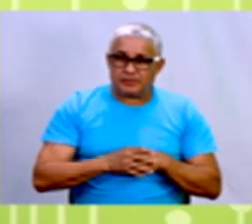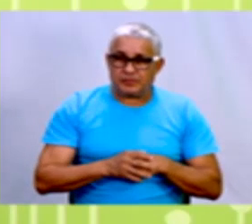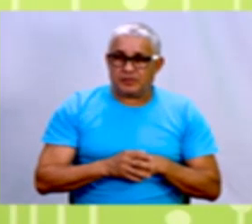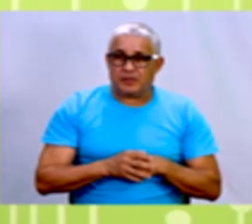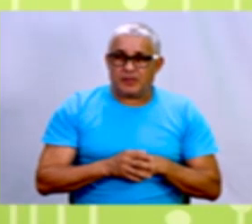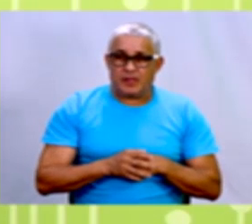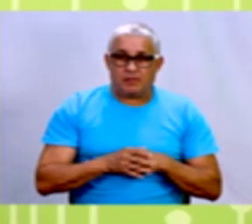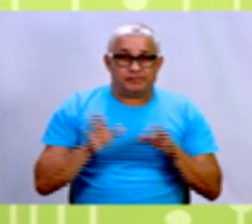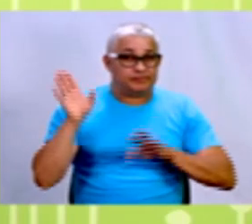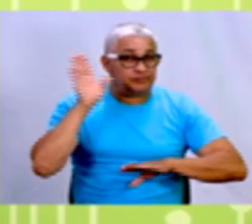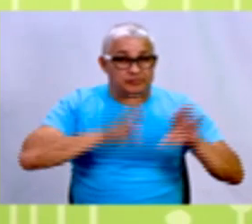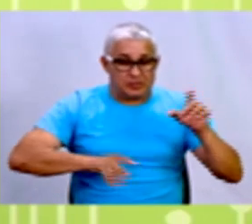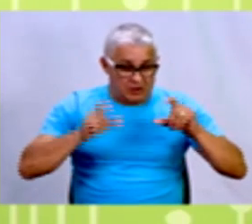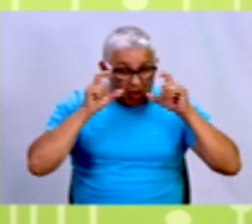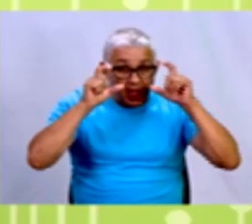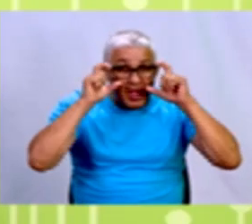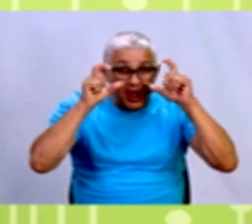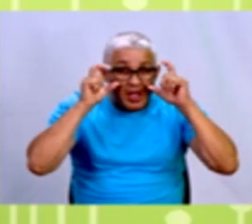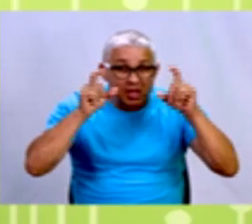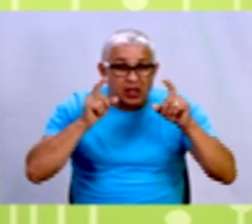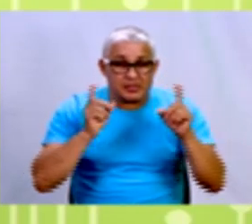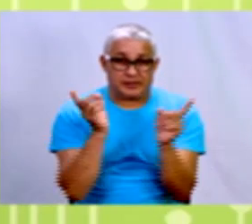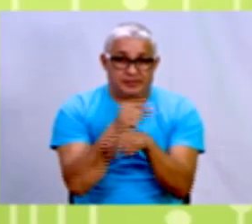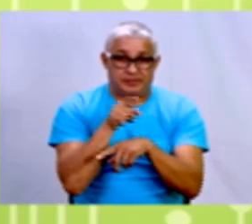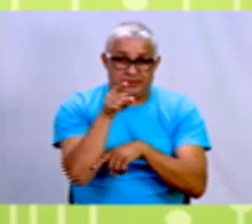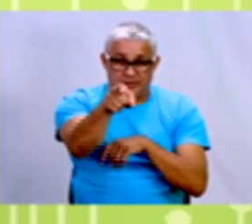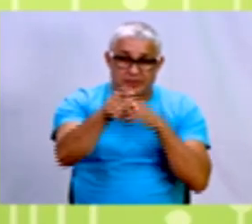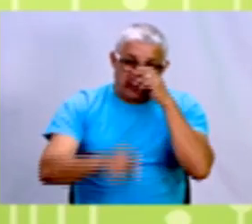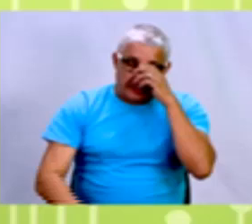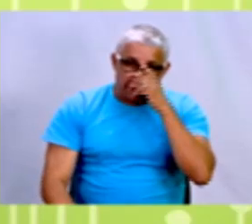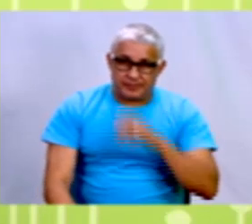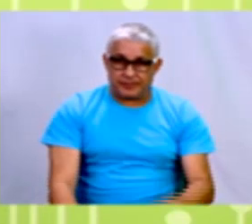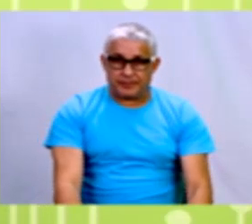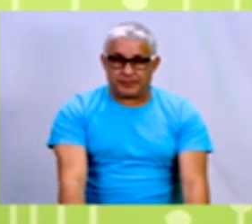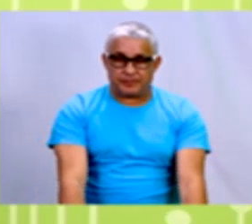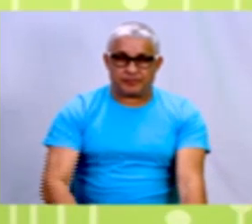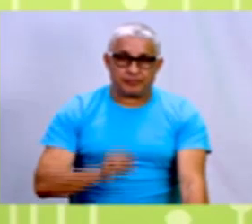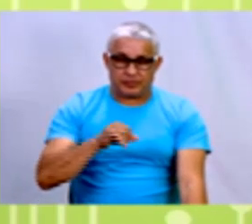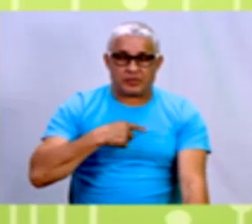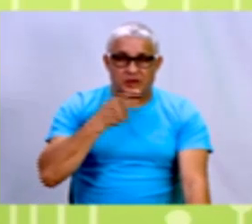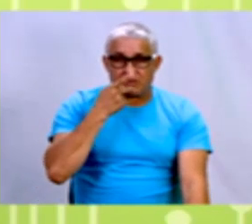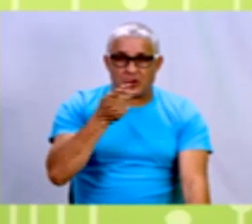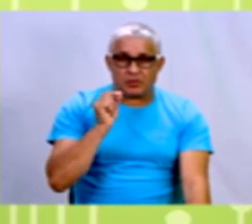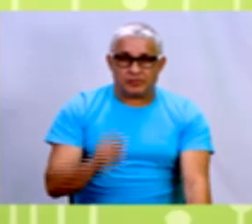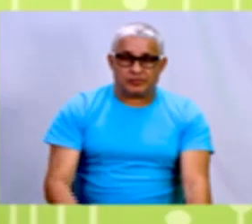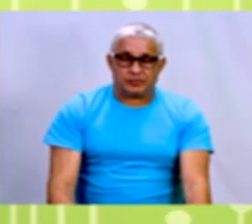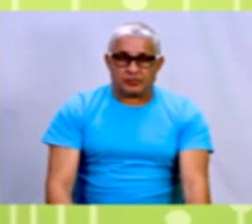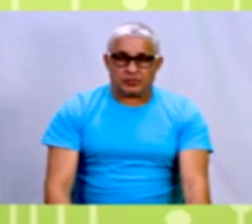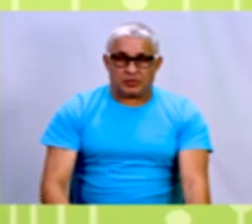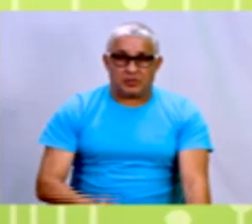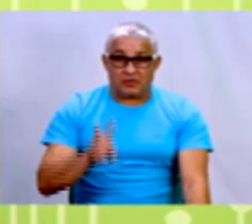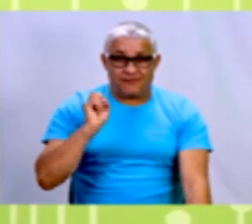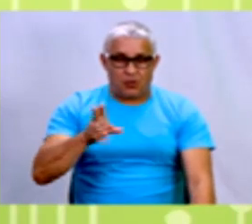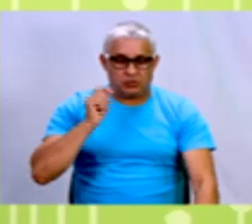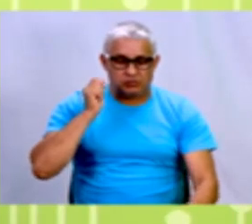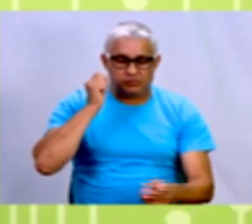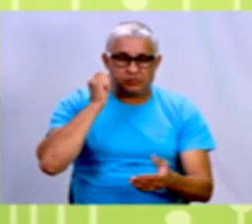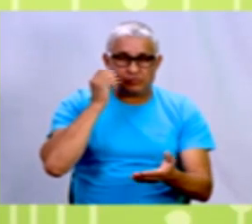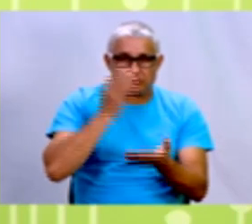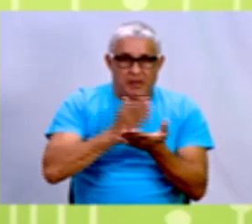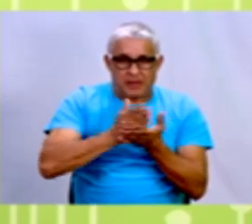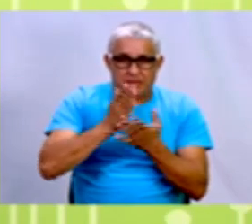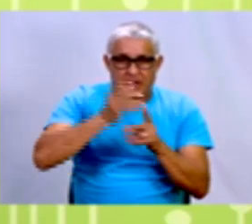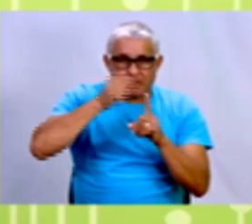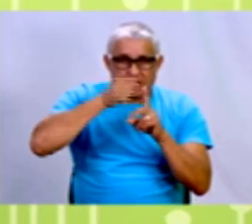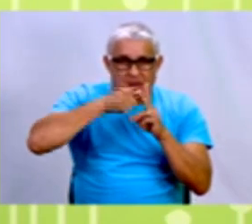essas pegadinhas depois enganar vocês, tá? Se eu tô falando que eu vou pagar mensal, a taxa